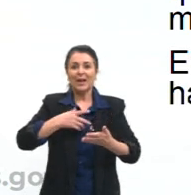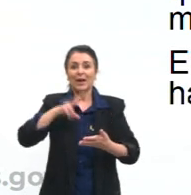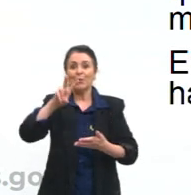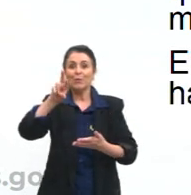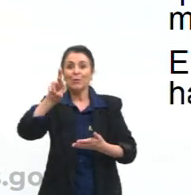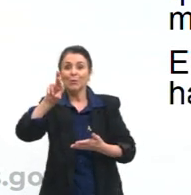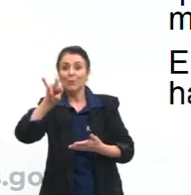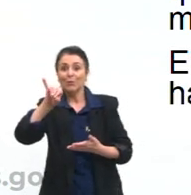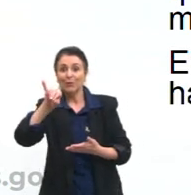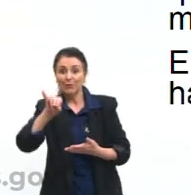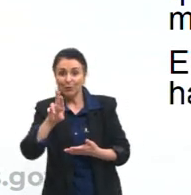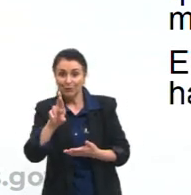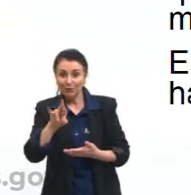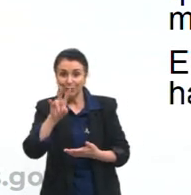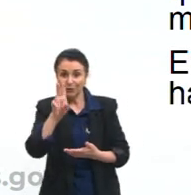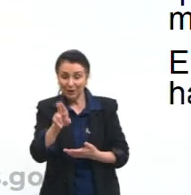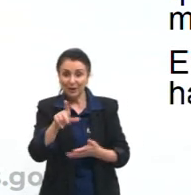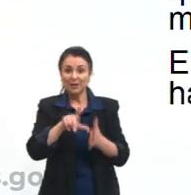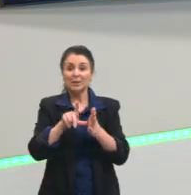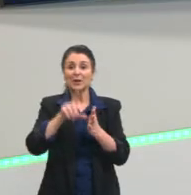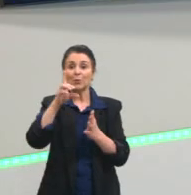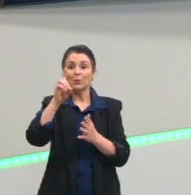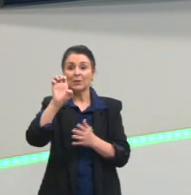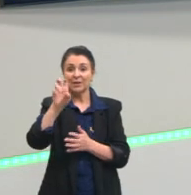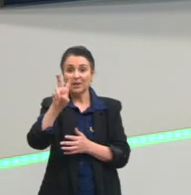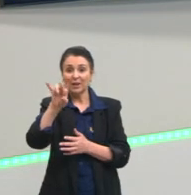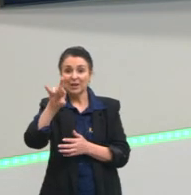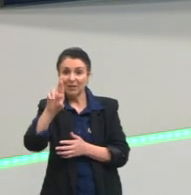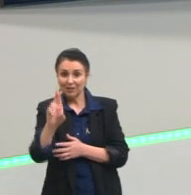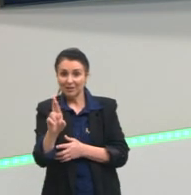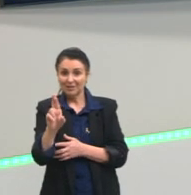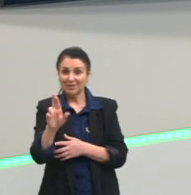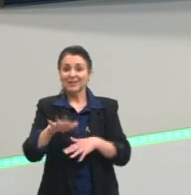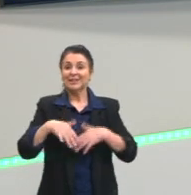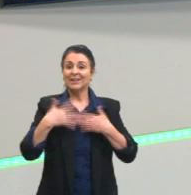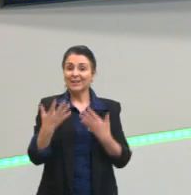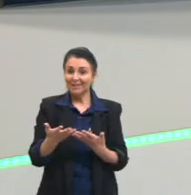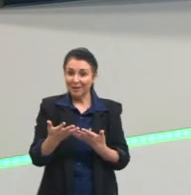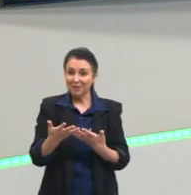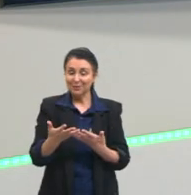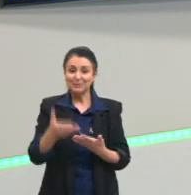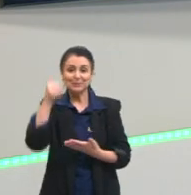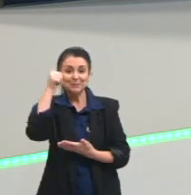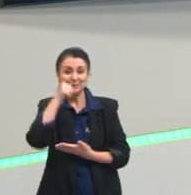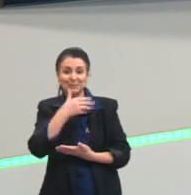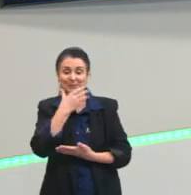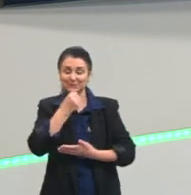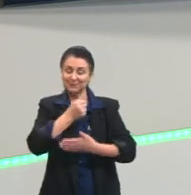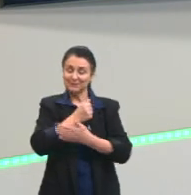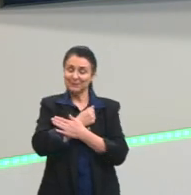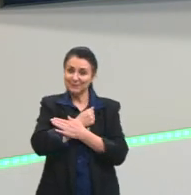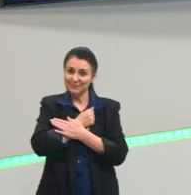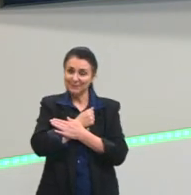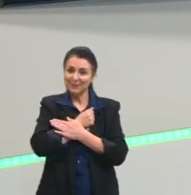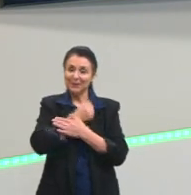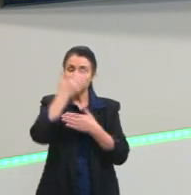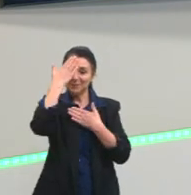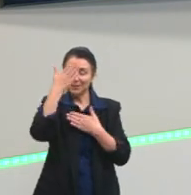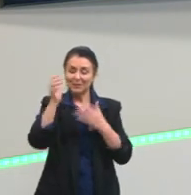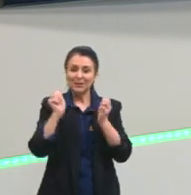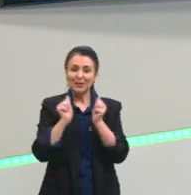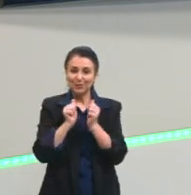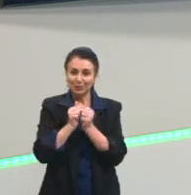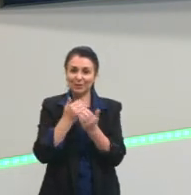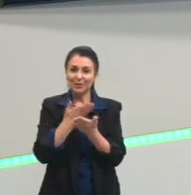ser de vir que você vai acertar a questão de ENEM meus camaradas minhas camaradas um grande abraço Obrigado por